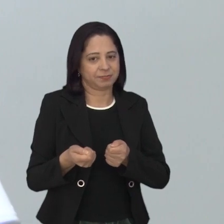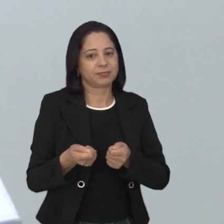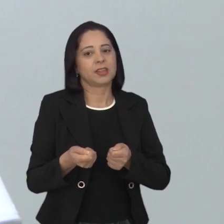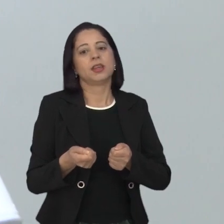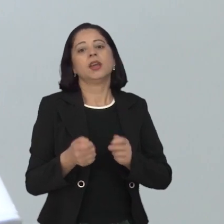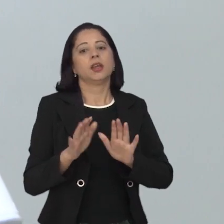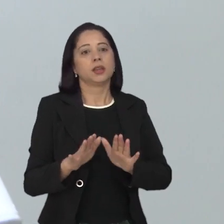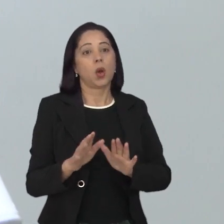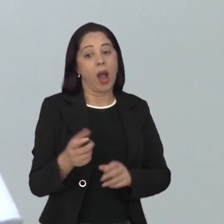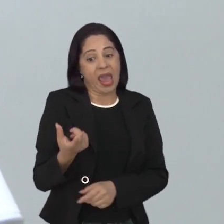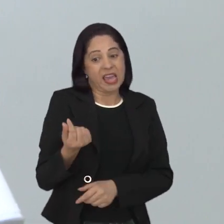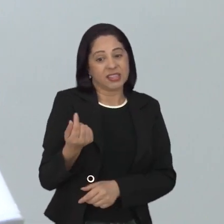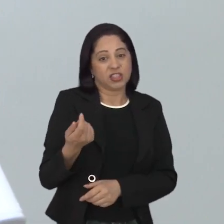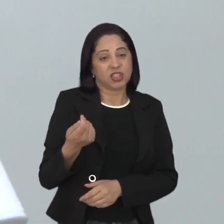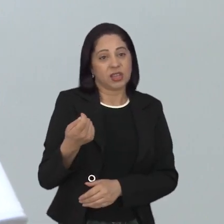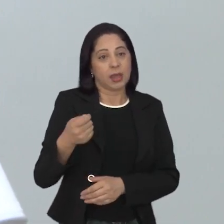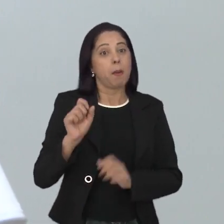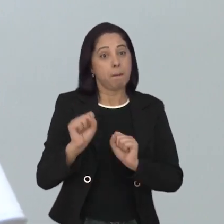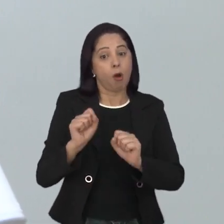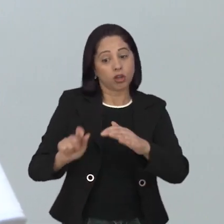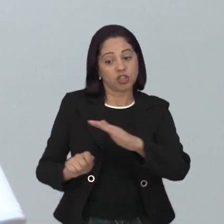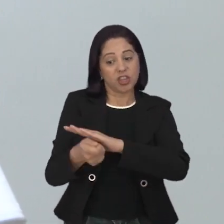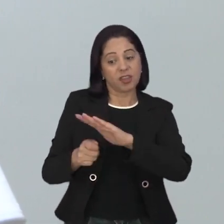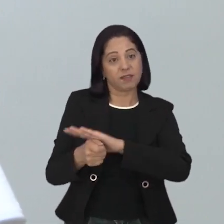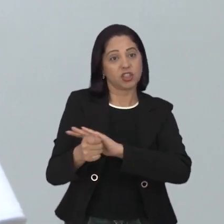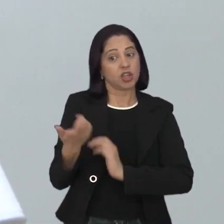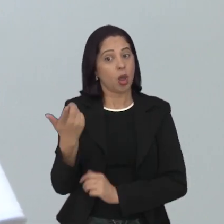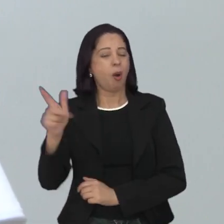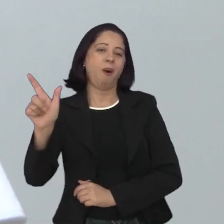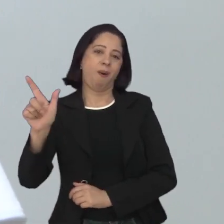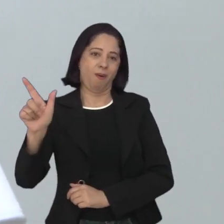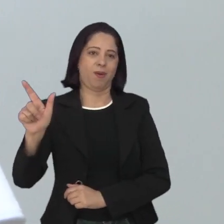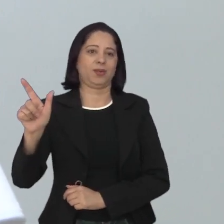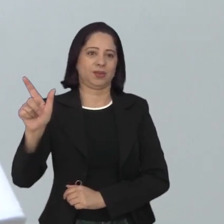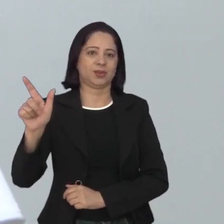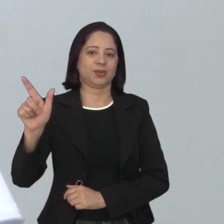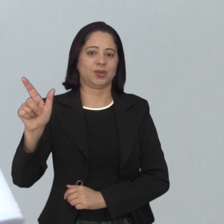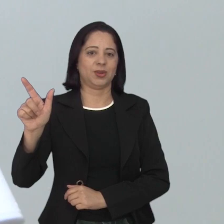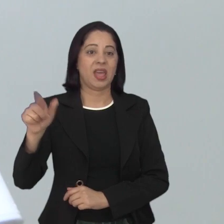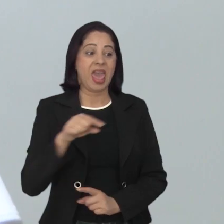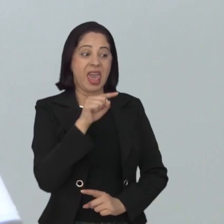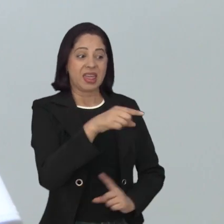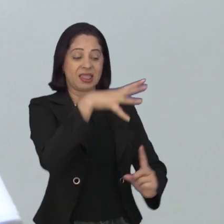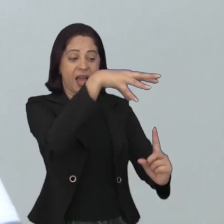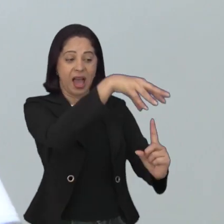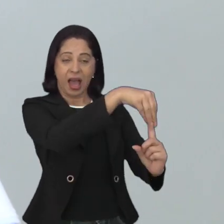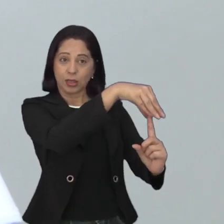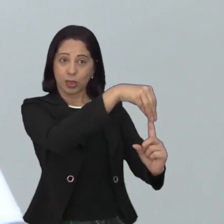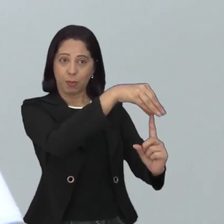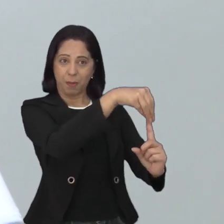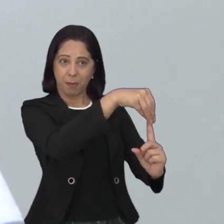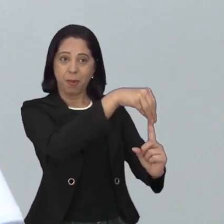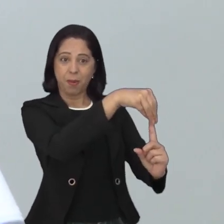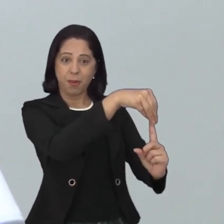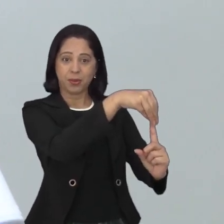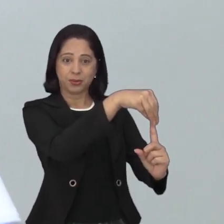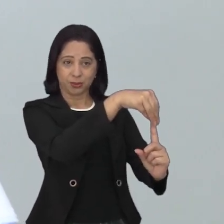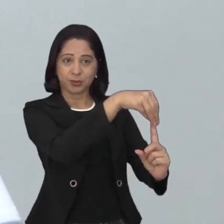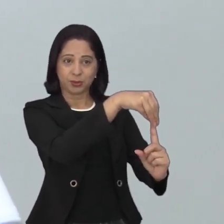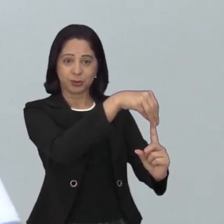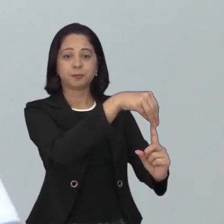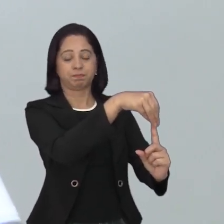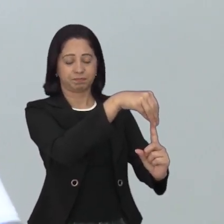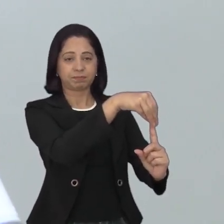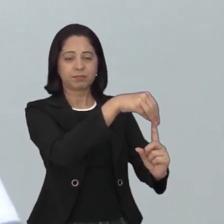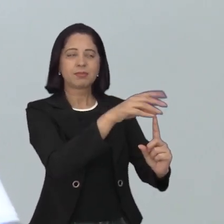esse esse valor pode ser utilizado em em outro local né para para poder usar esse recurso que vai ter essa economia e no